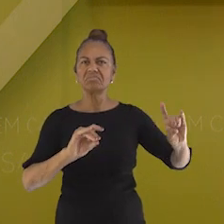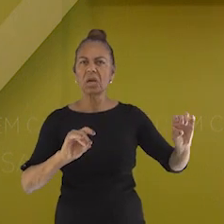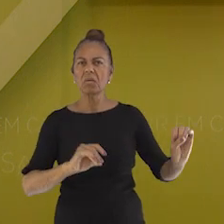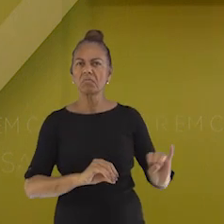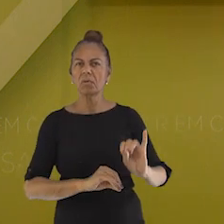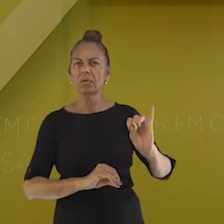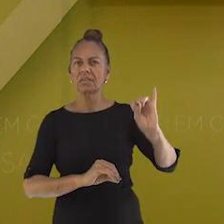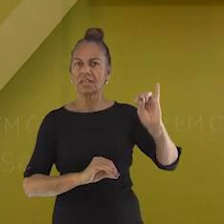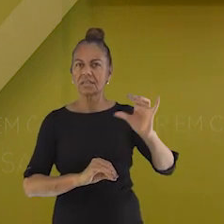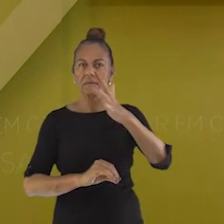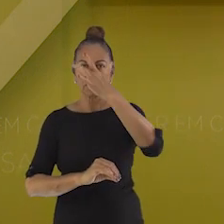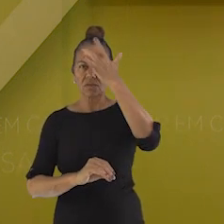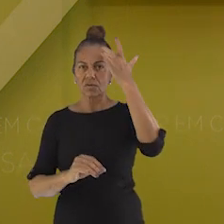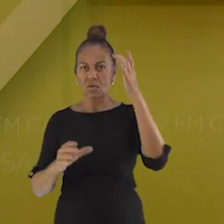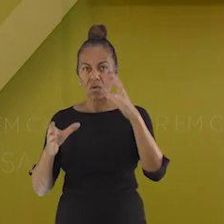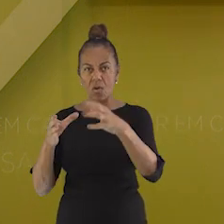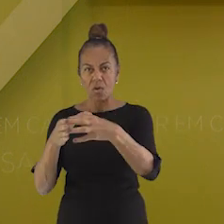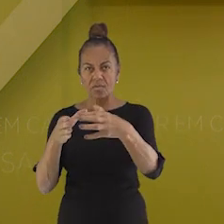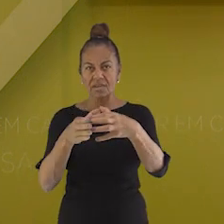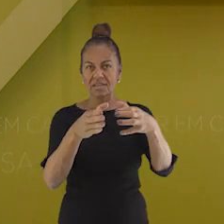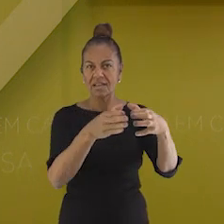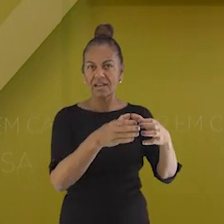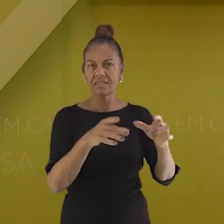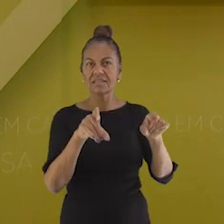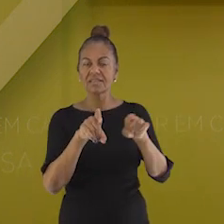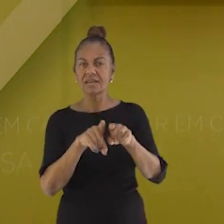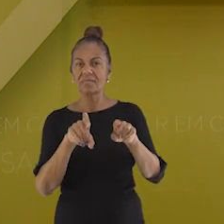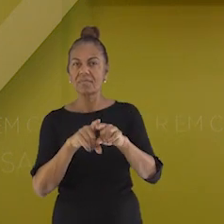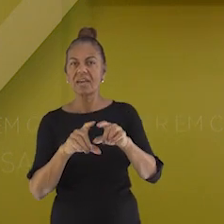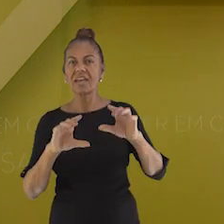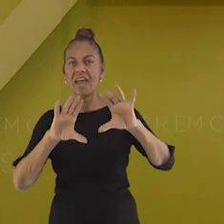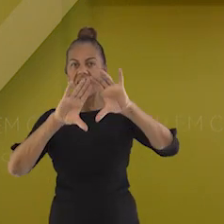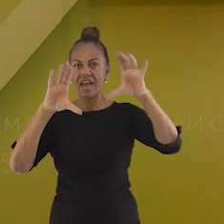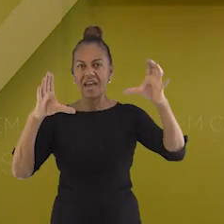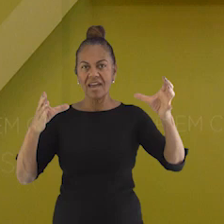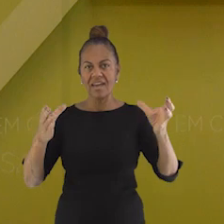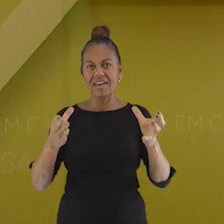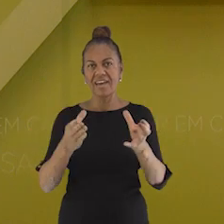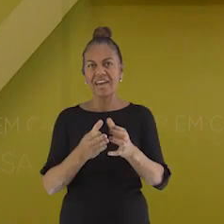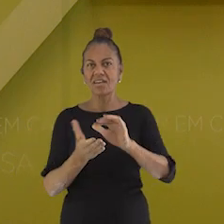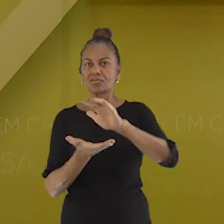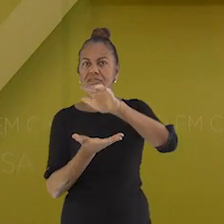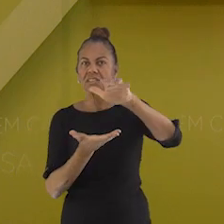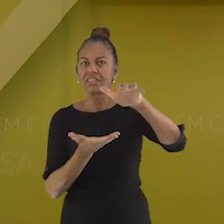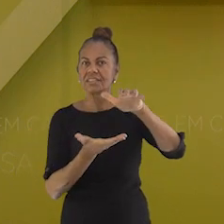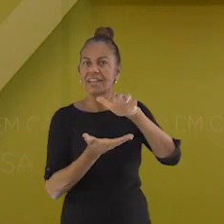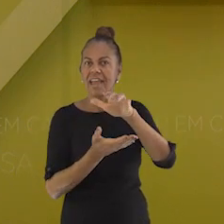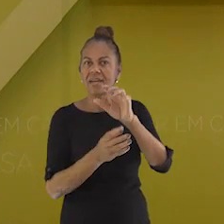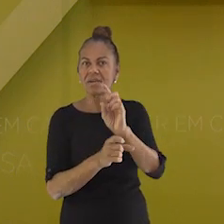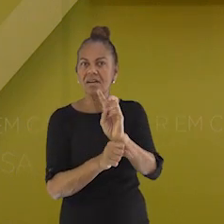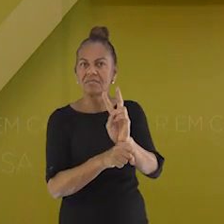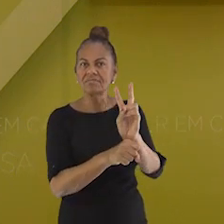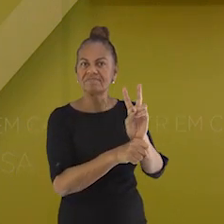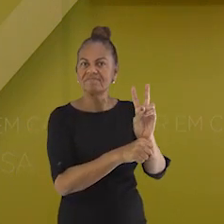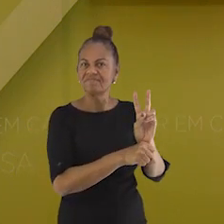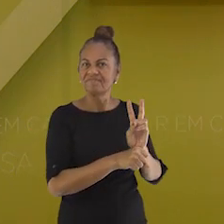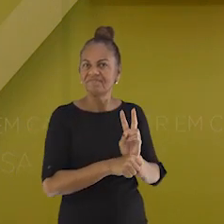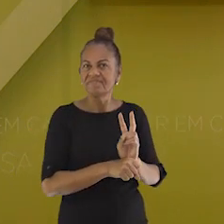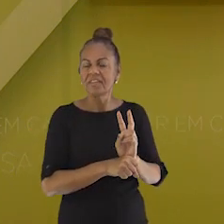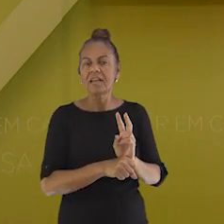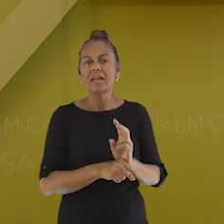manguezal, tanto para as comunidades quanto para a manutenção do ecossistema, que tal testarmos seu